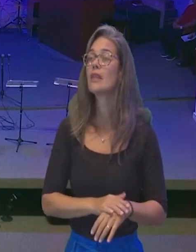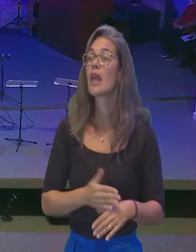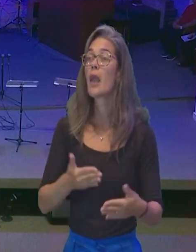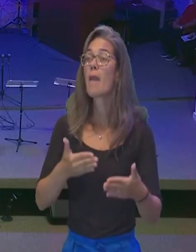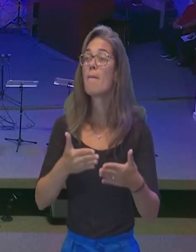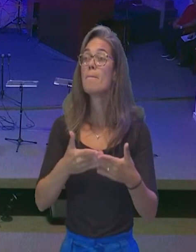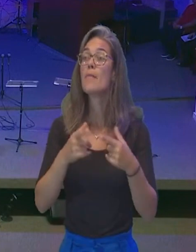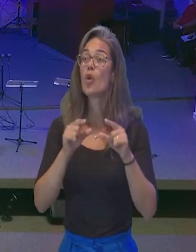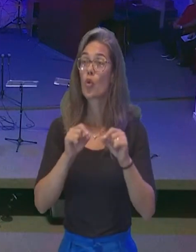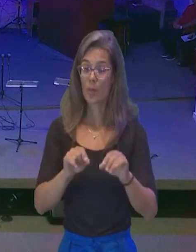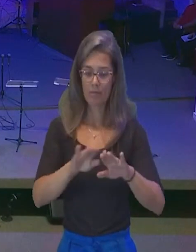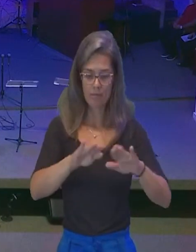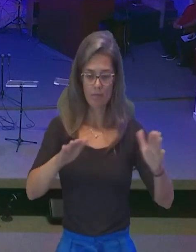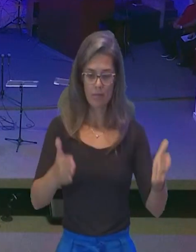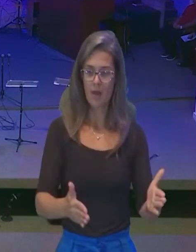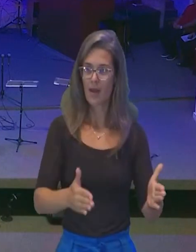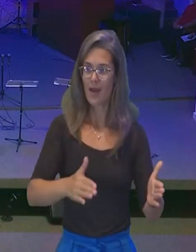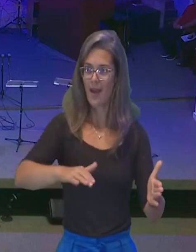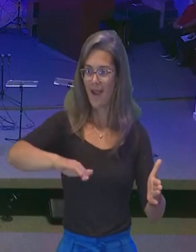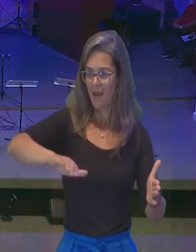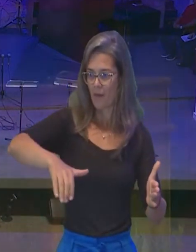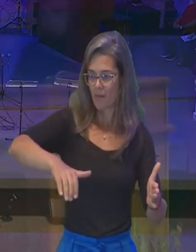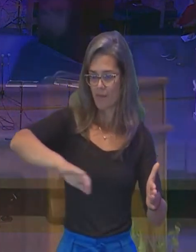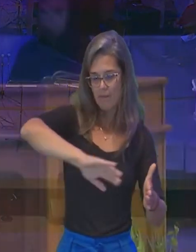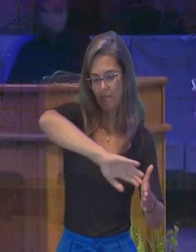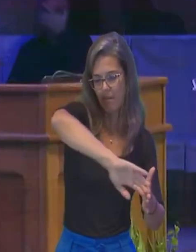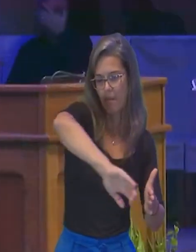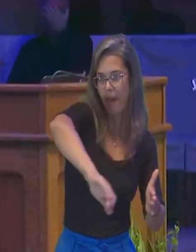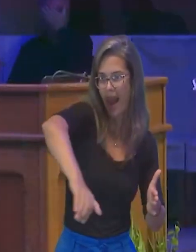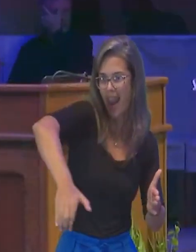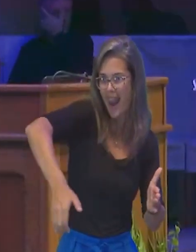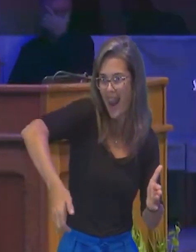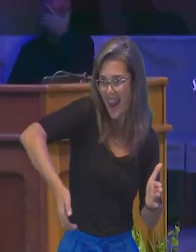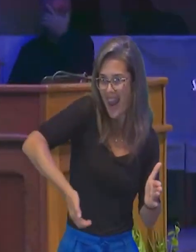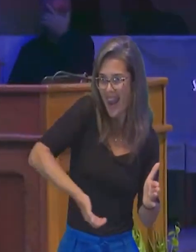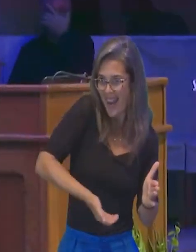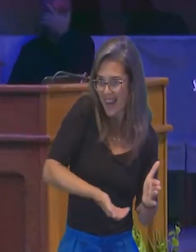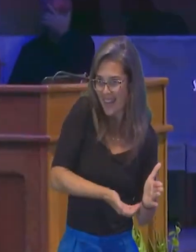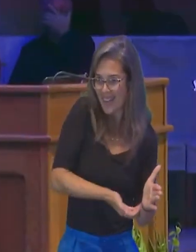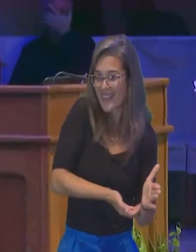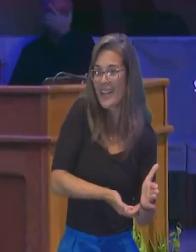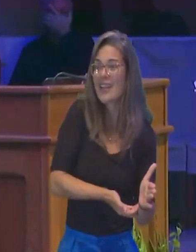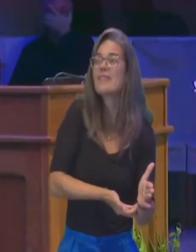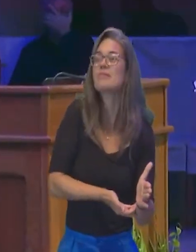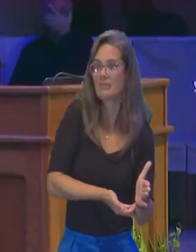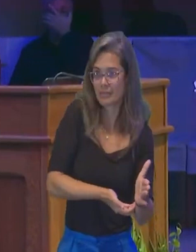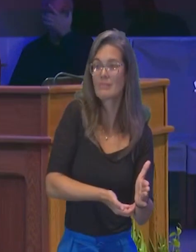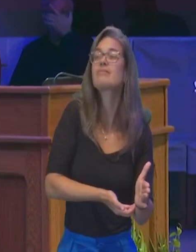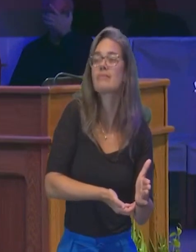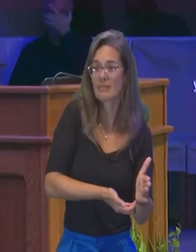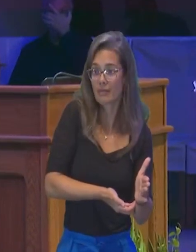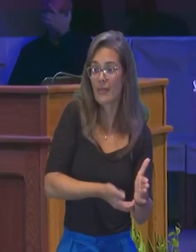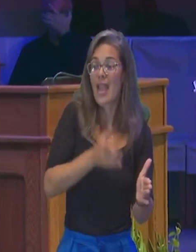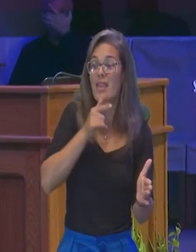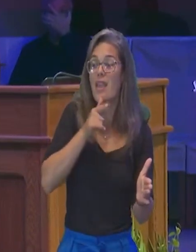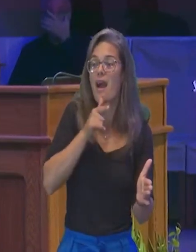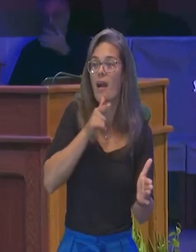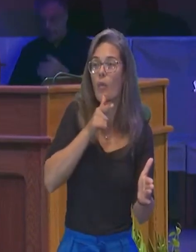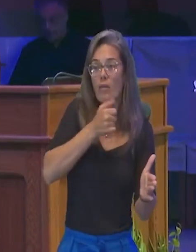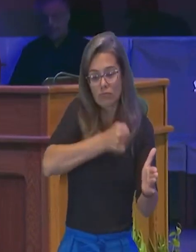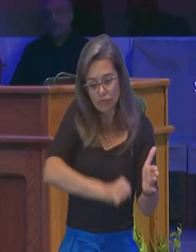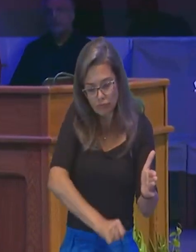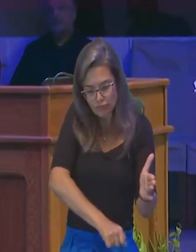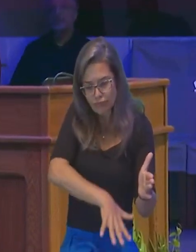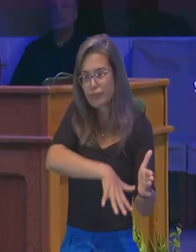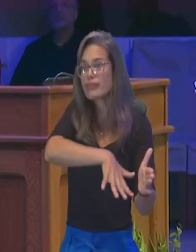vala em volta do altar, e cavaram uma vala em volta do altar, e ele disse: joguem água, encham de